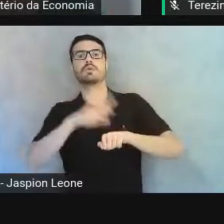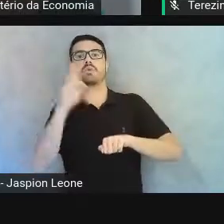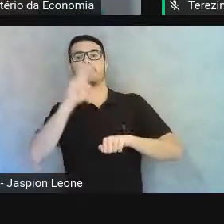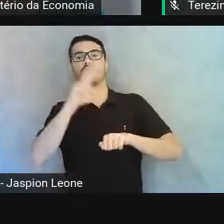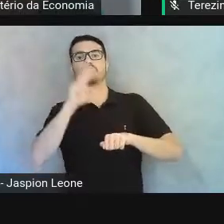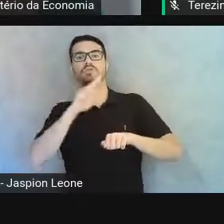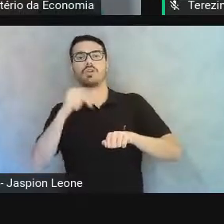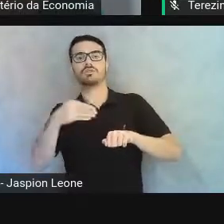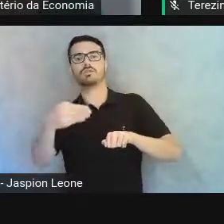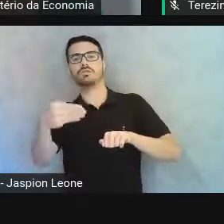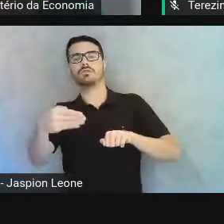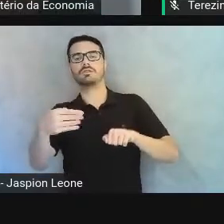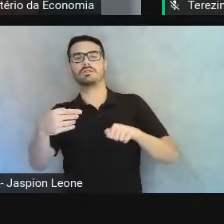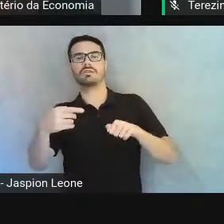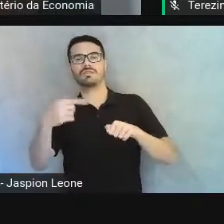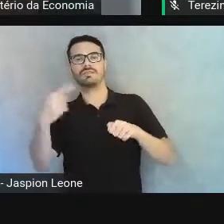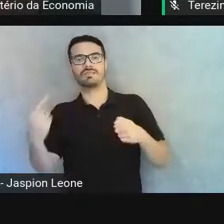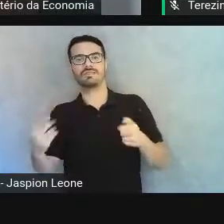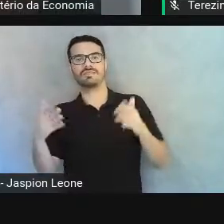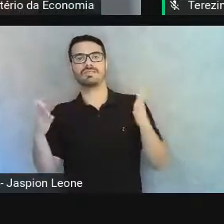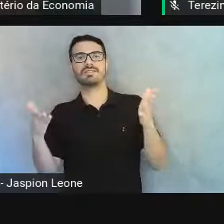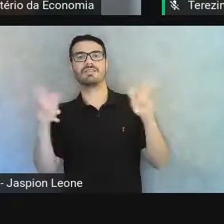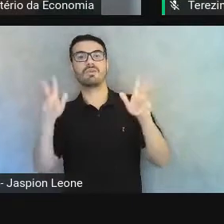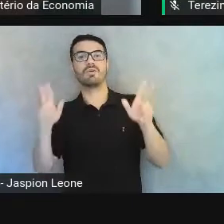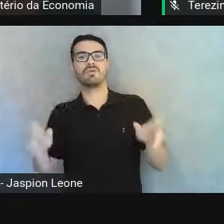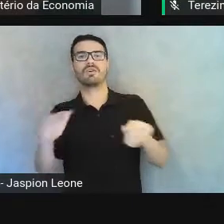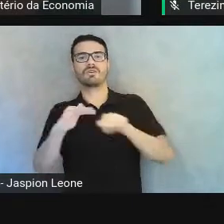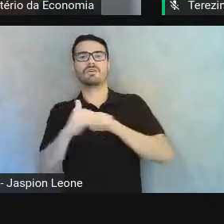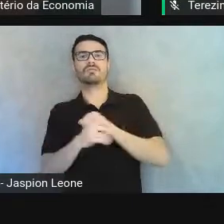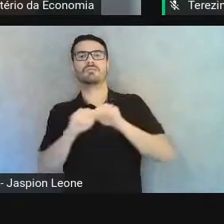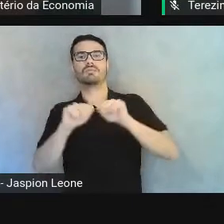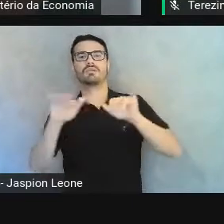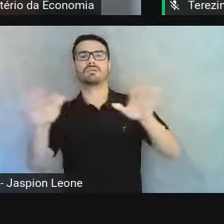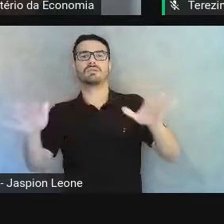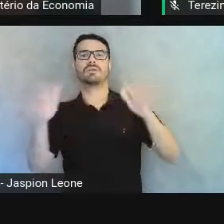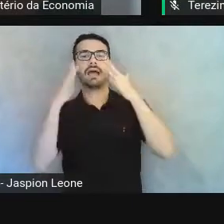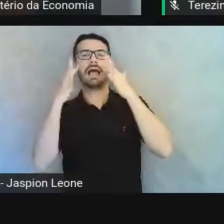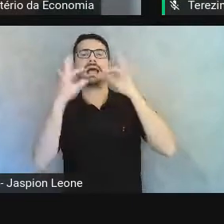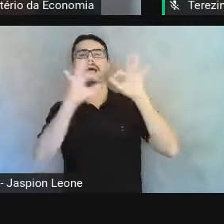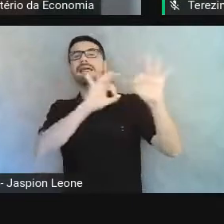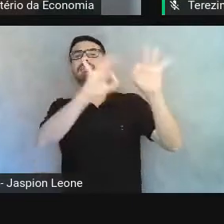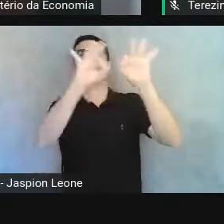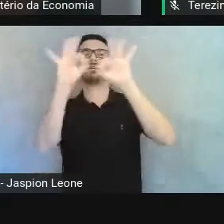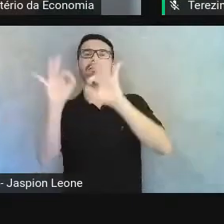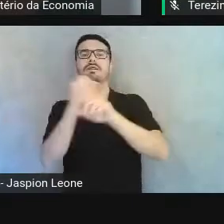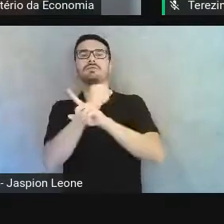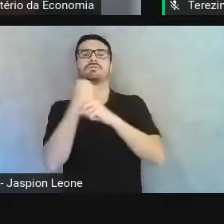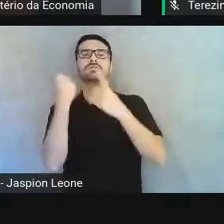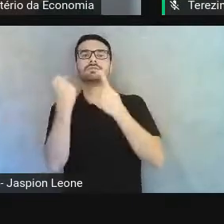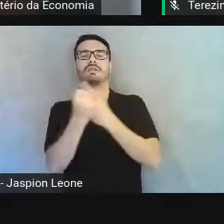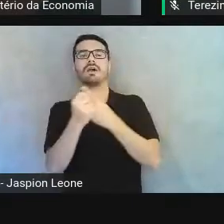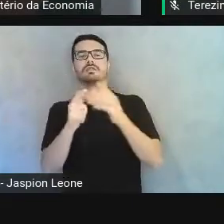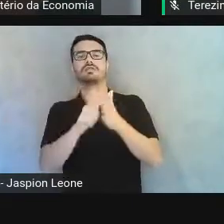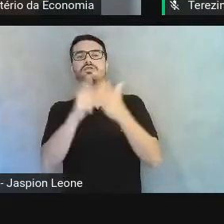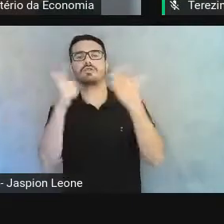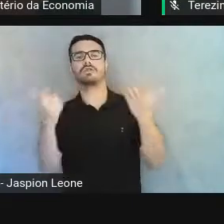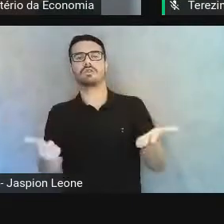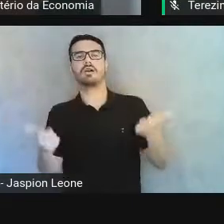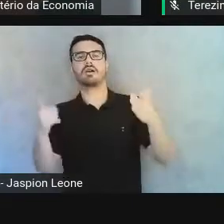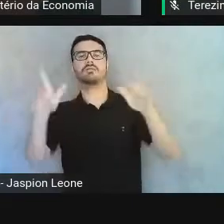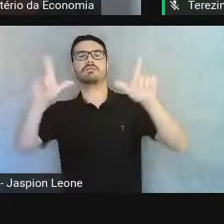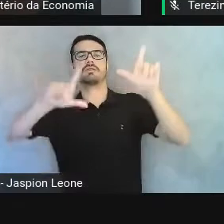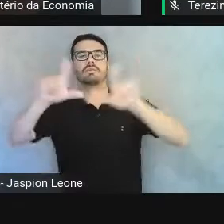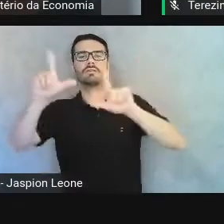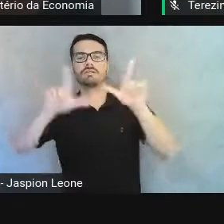e com uma dimensão que teve a pandemia, de atenção da sociedade, da mídia, da imprensa como um todo,